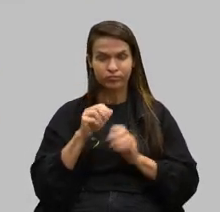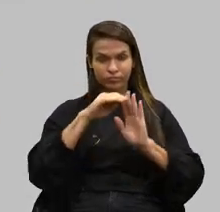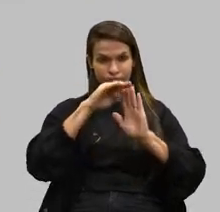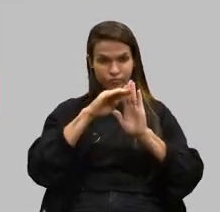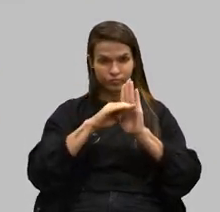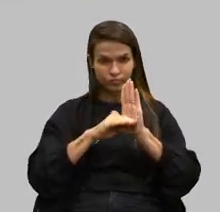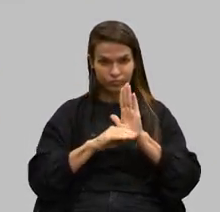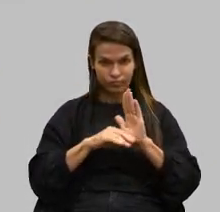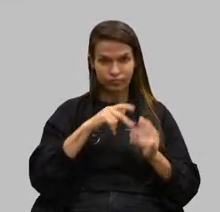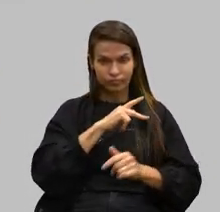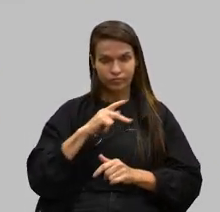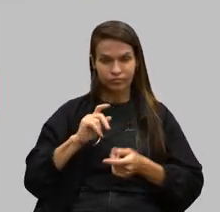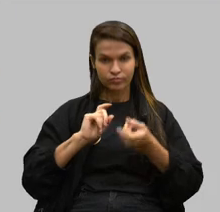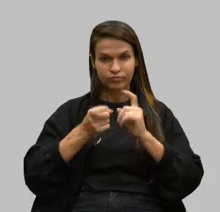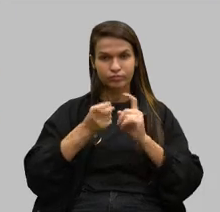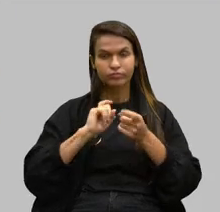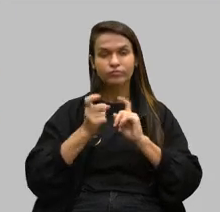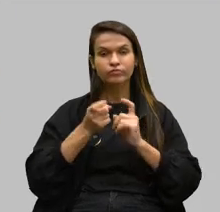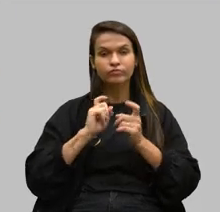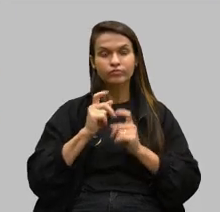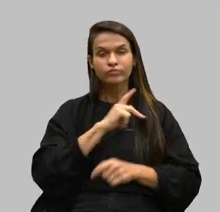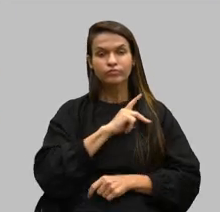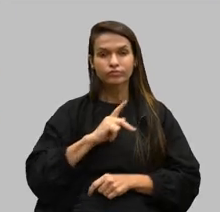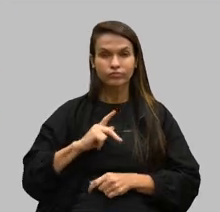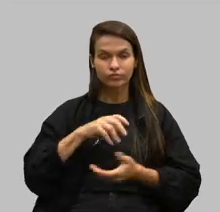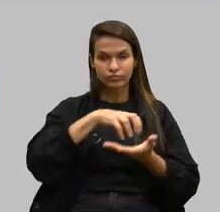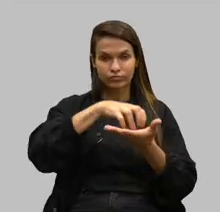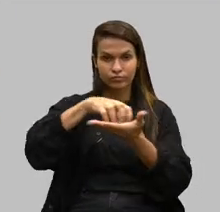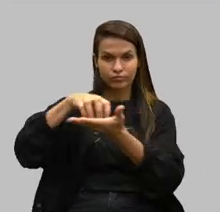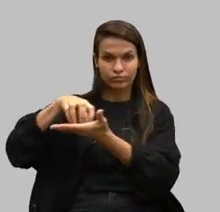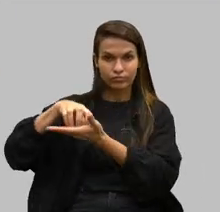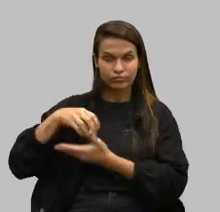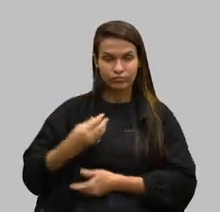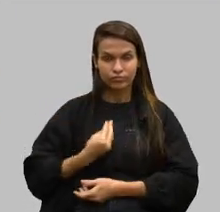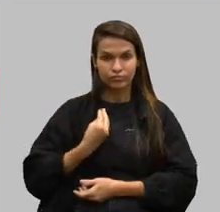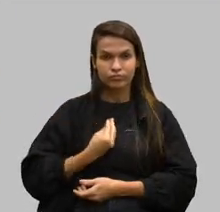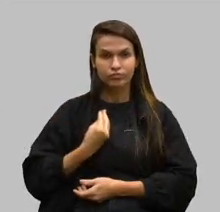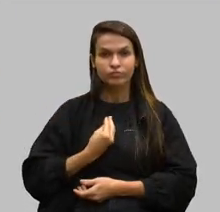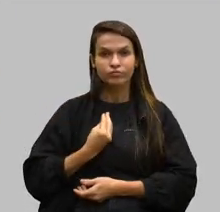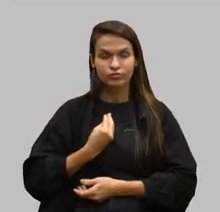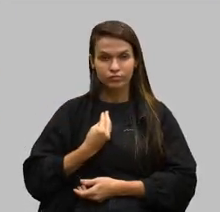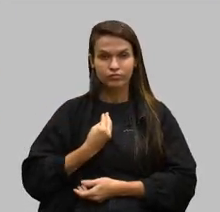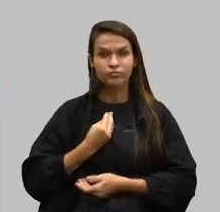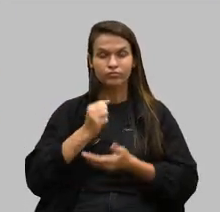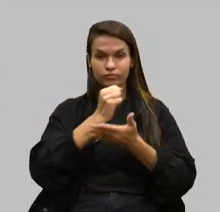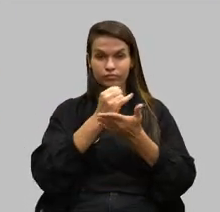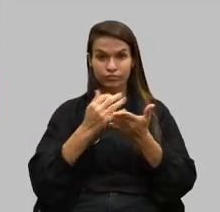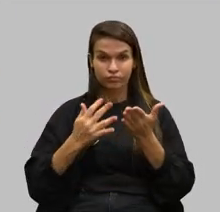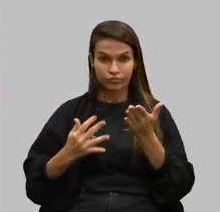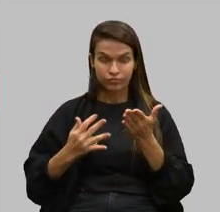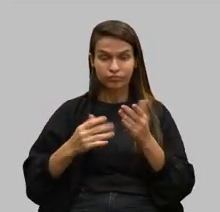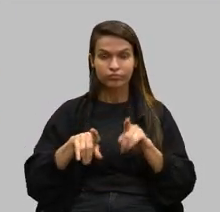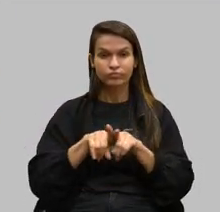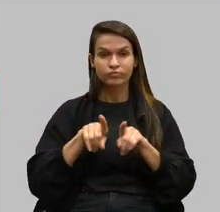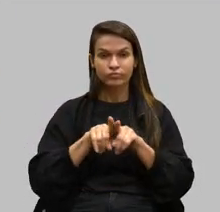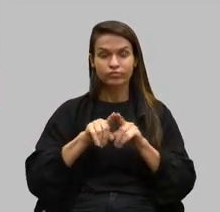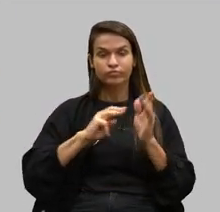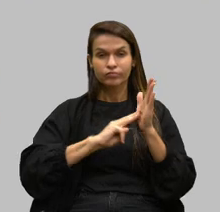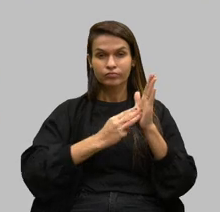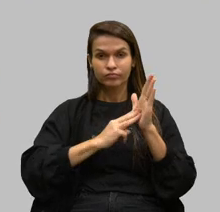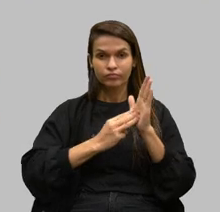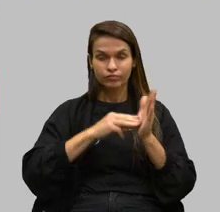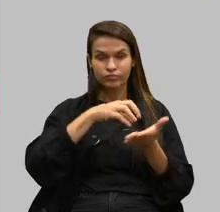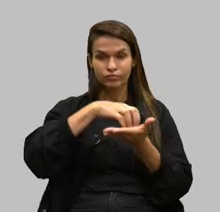presidente da reunião Presidente das comissões participantes por ordem de inscrição os membros das comissões